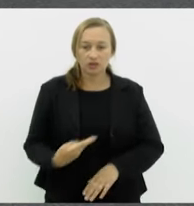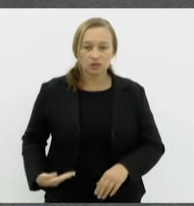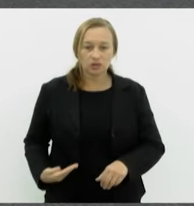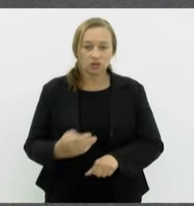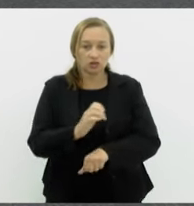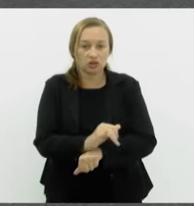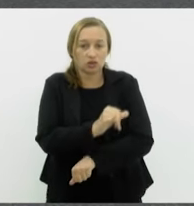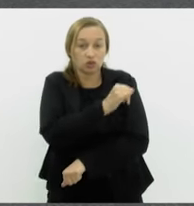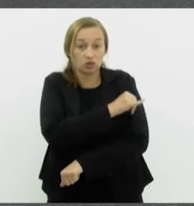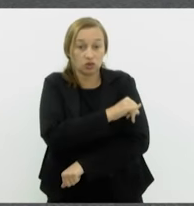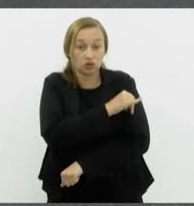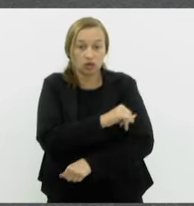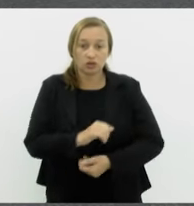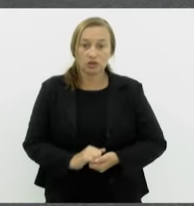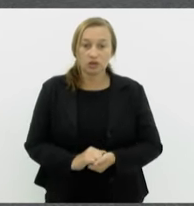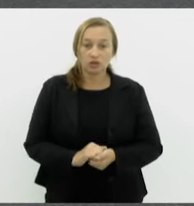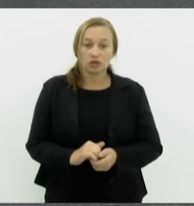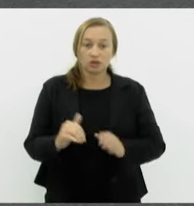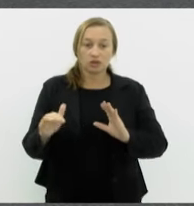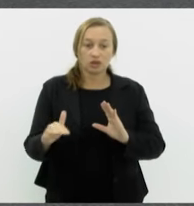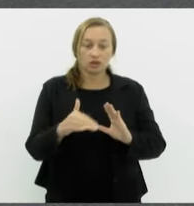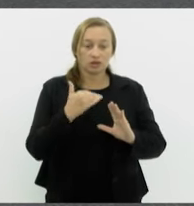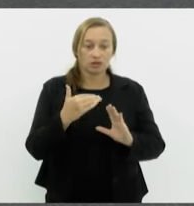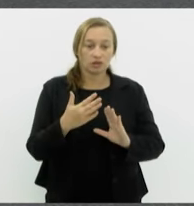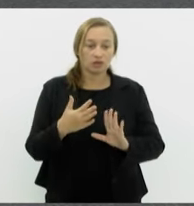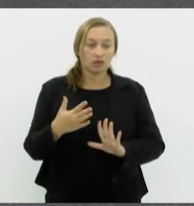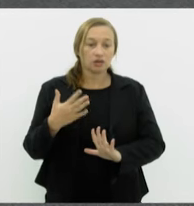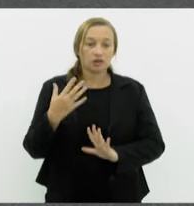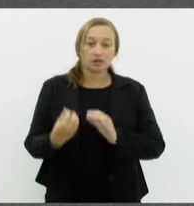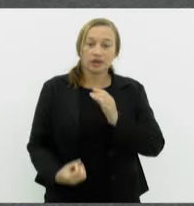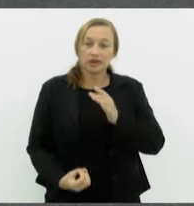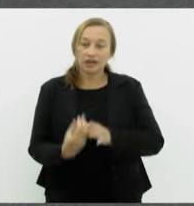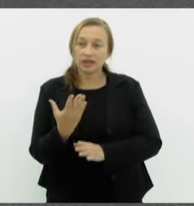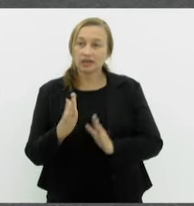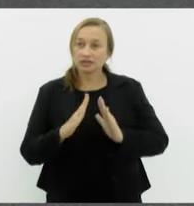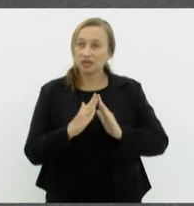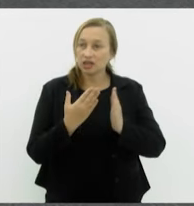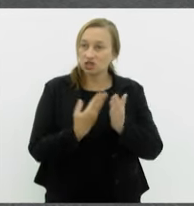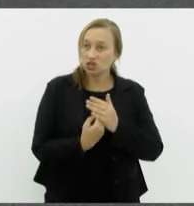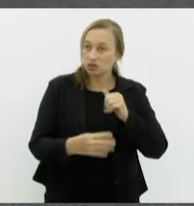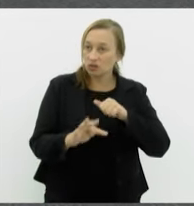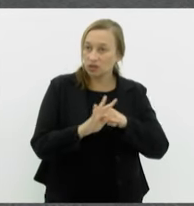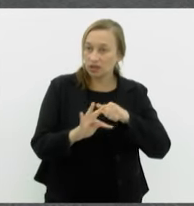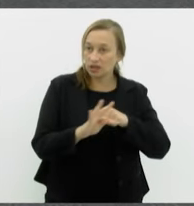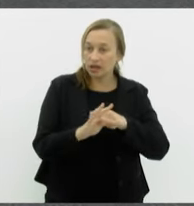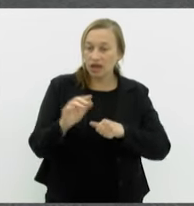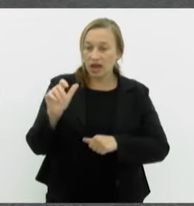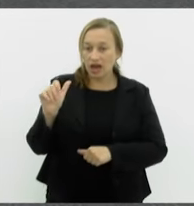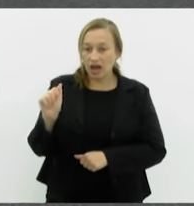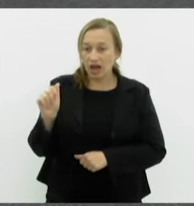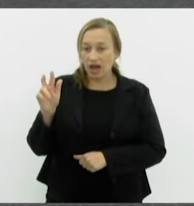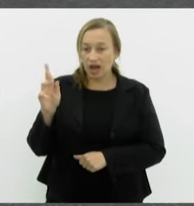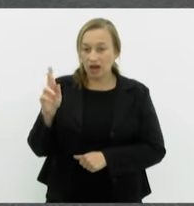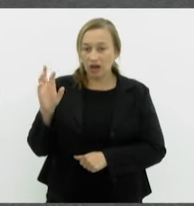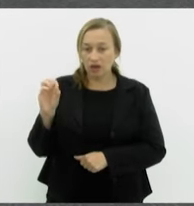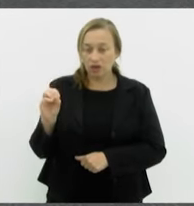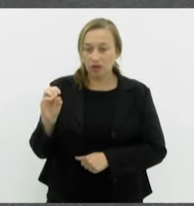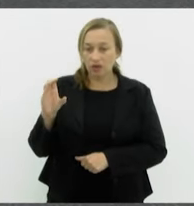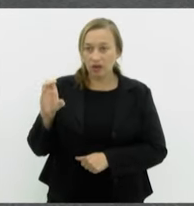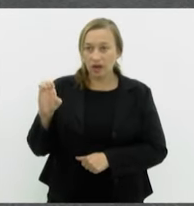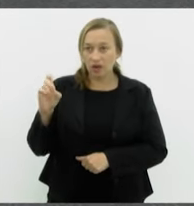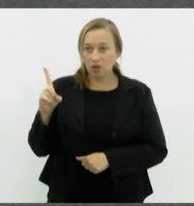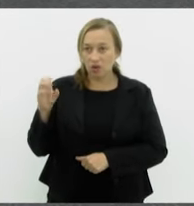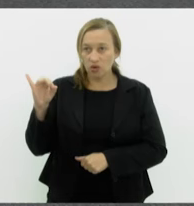Rio de Janeiro o envio de mensagens sobre a criação da Escola Técnica de Agroecologia e Meio Ambiente no âmbito